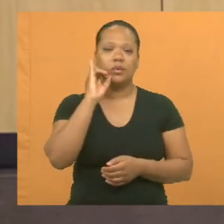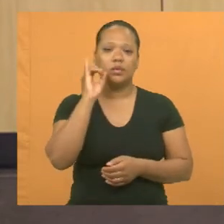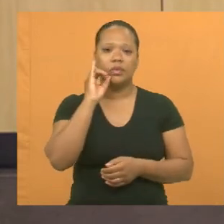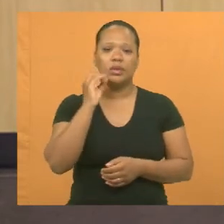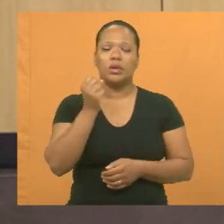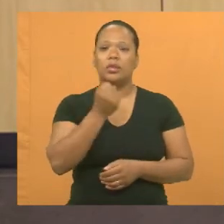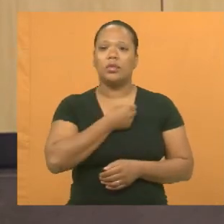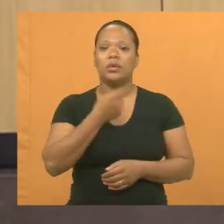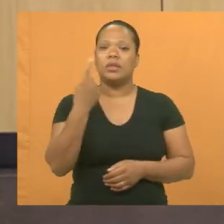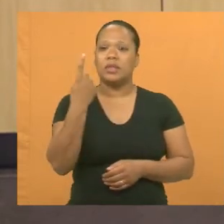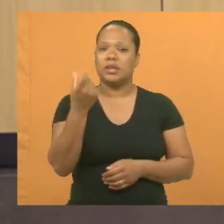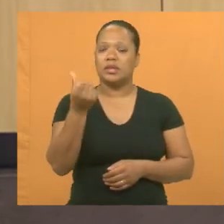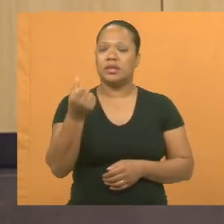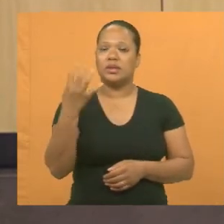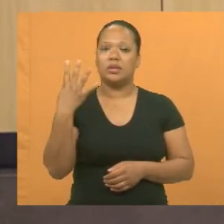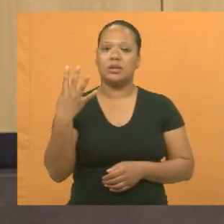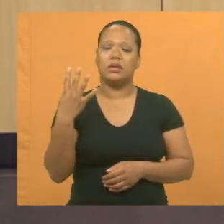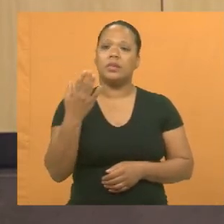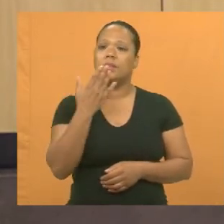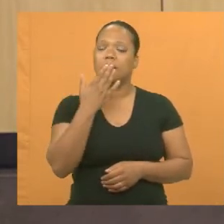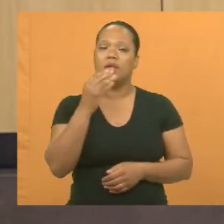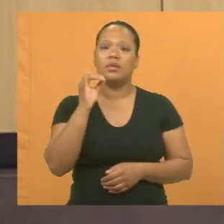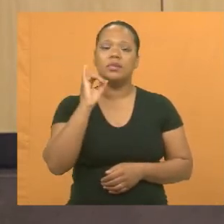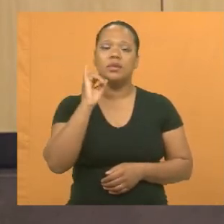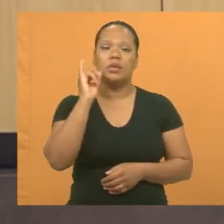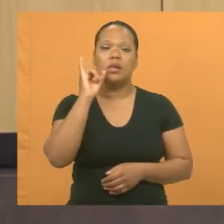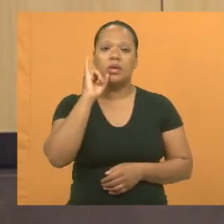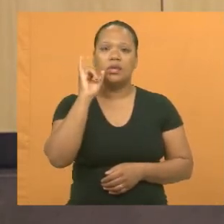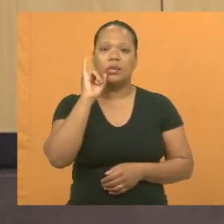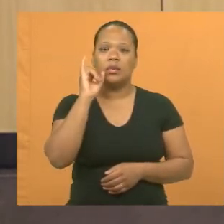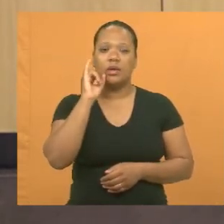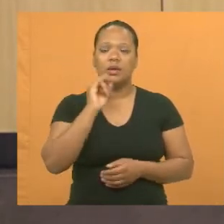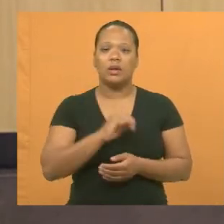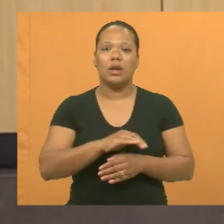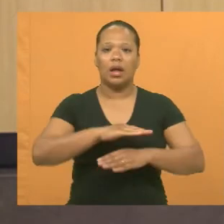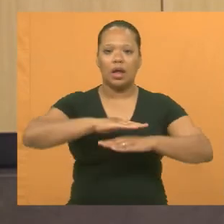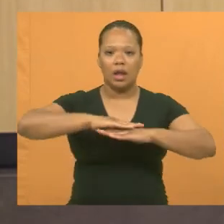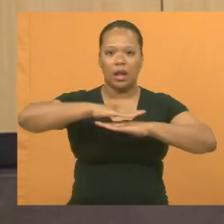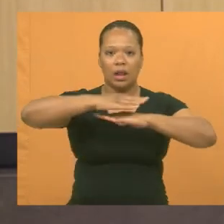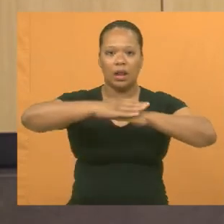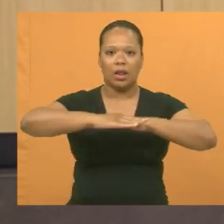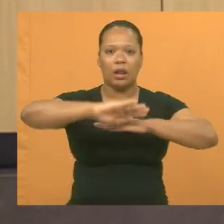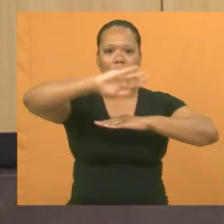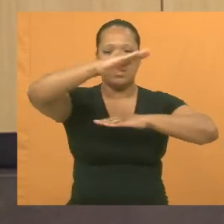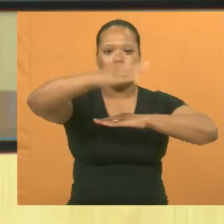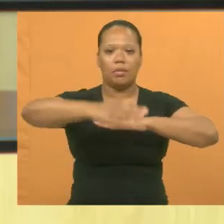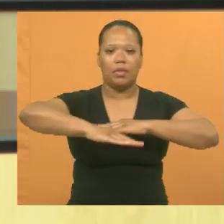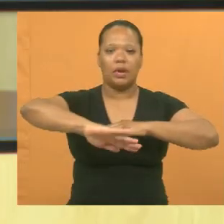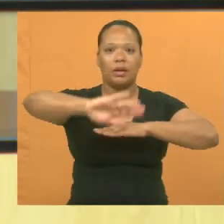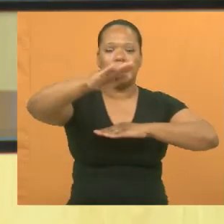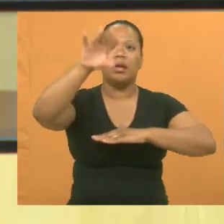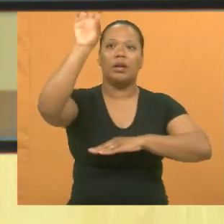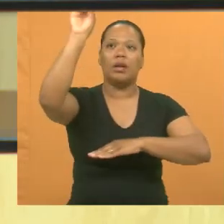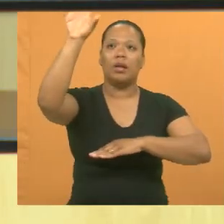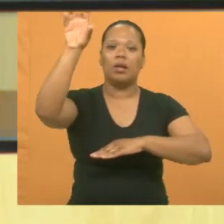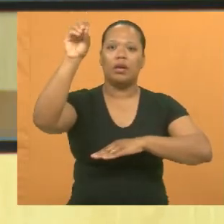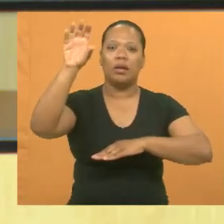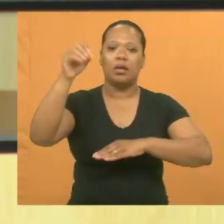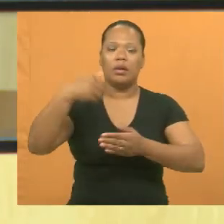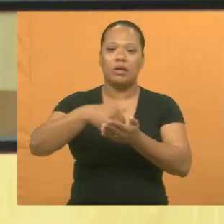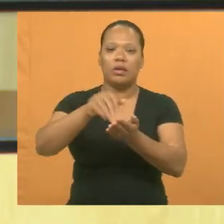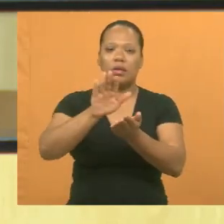número 164. Requer informações acerca da retirada de lombadas eletrônicas e radares das vias públicas de